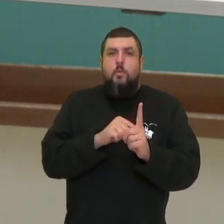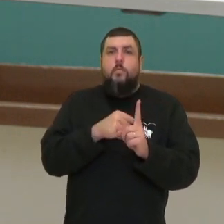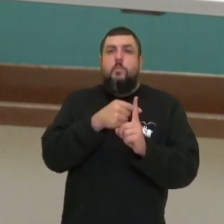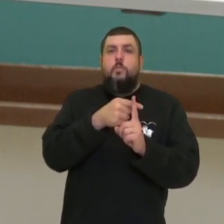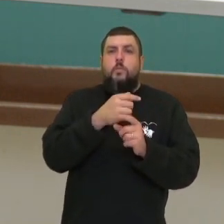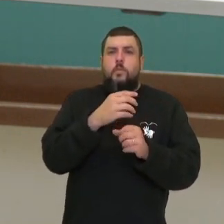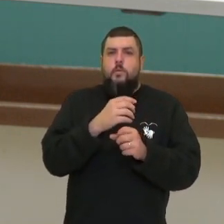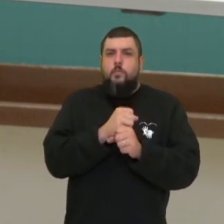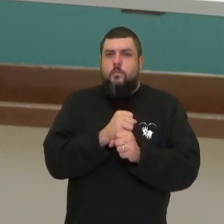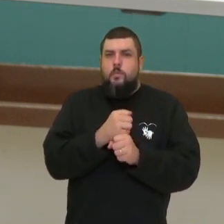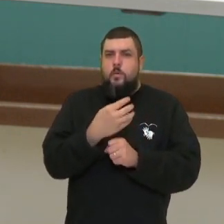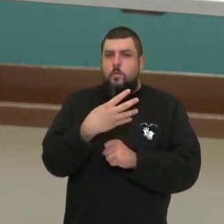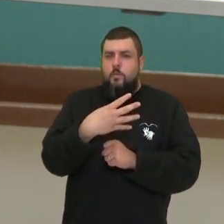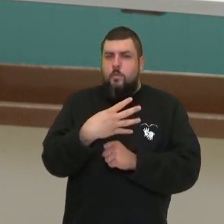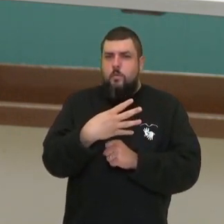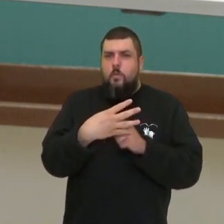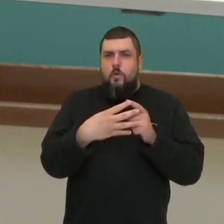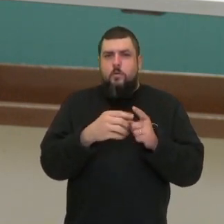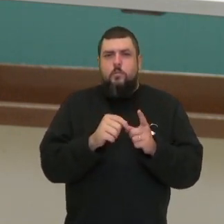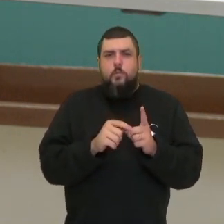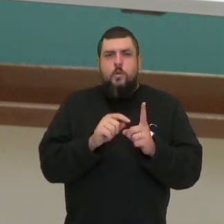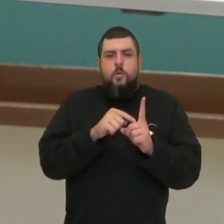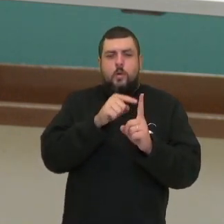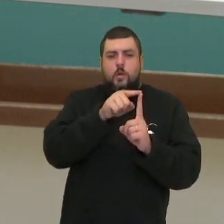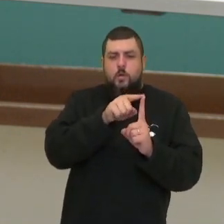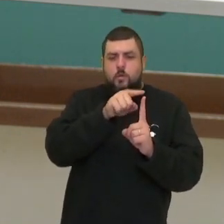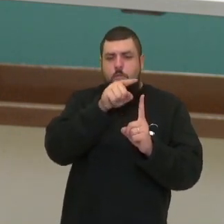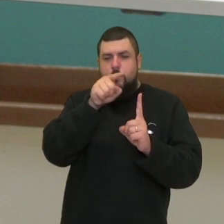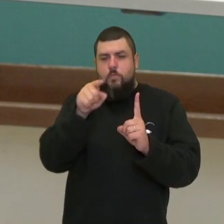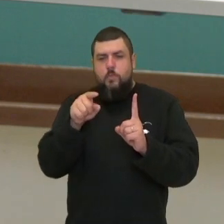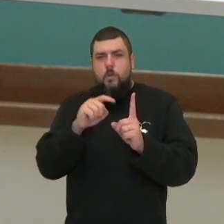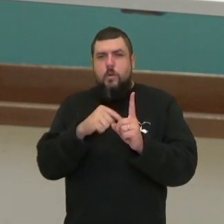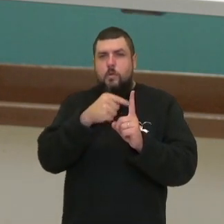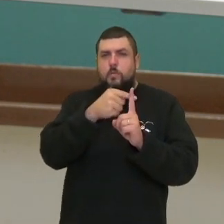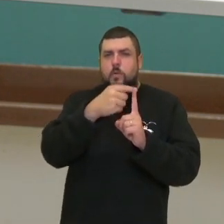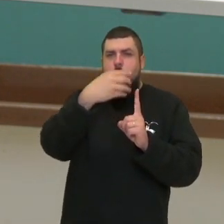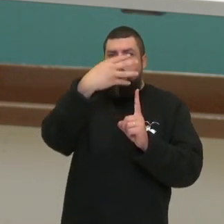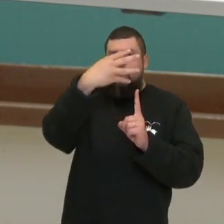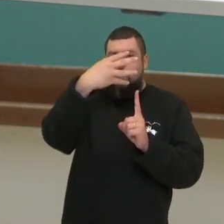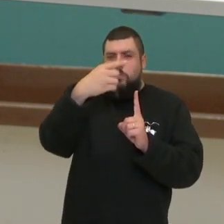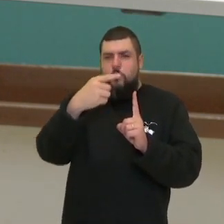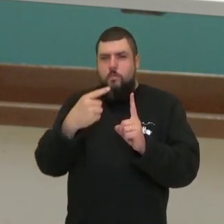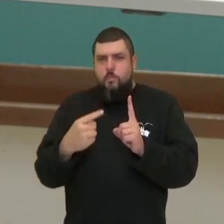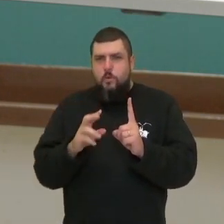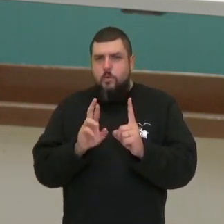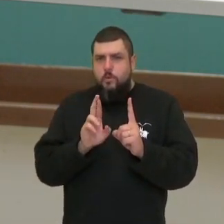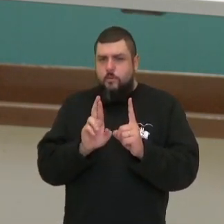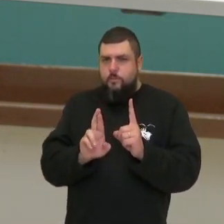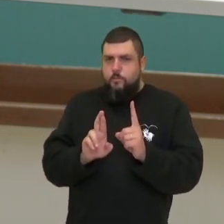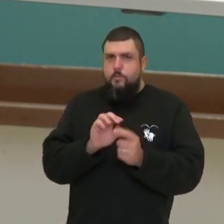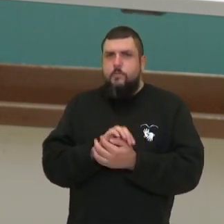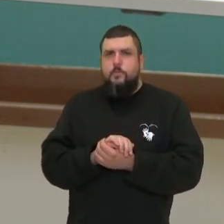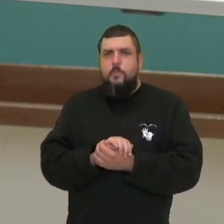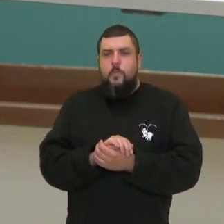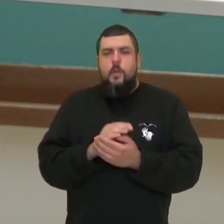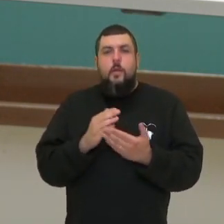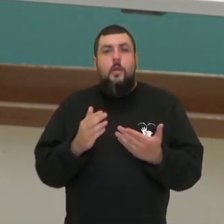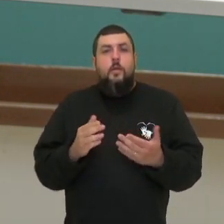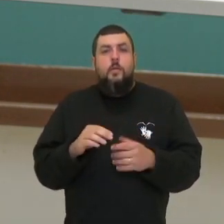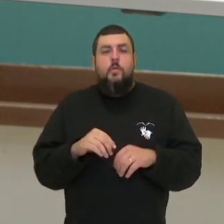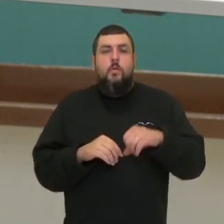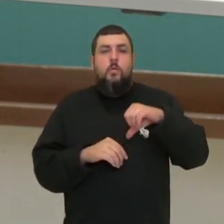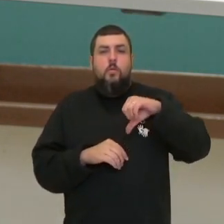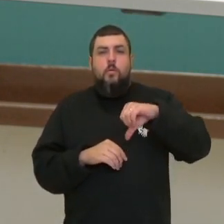4 e obtendo o próximo termo. Então, seguindo a mesma lógica, nós concluímos que 9